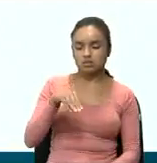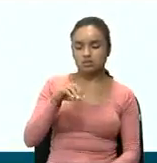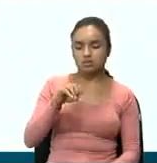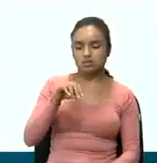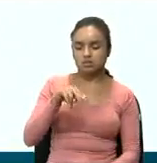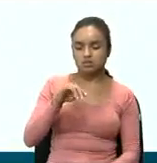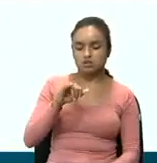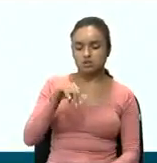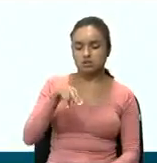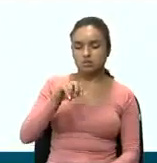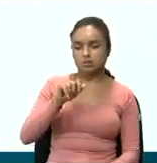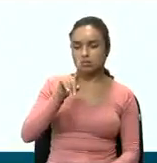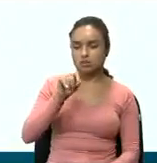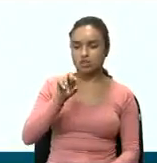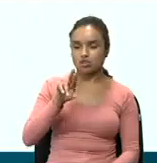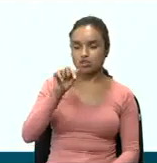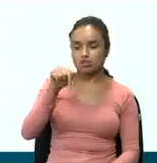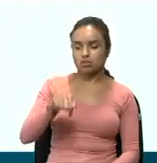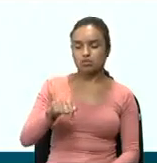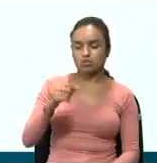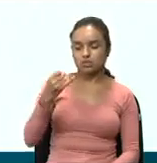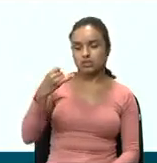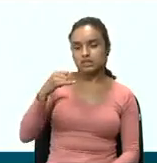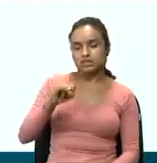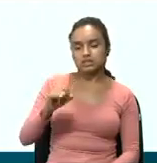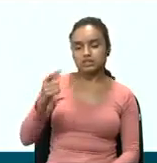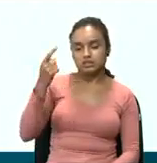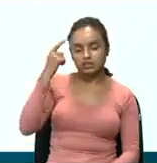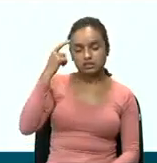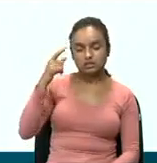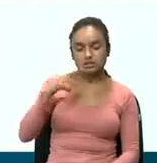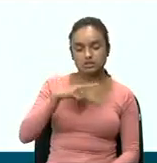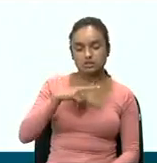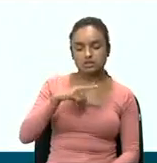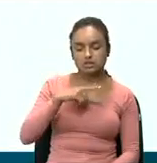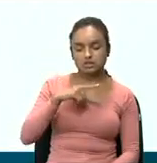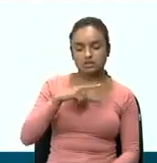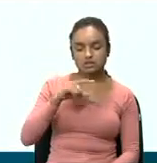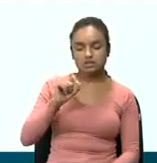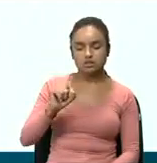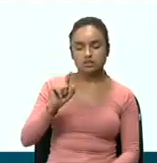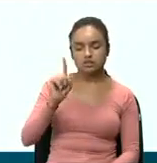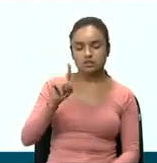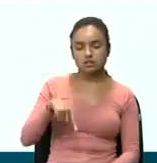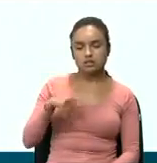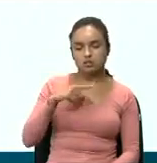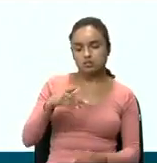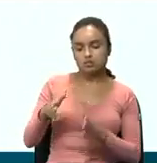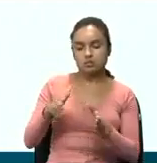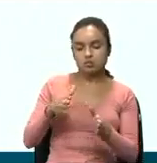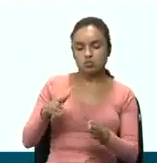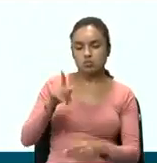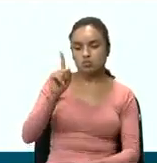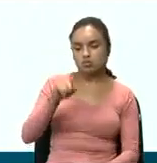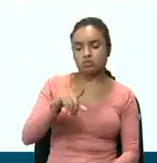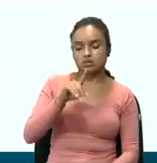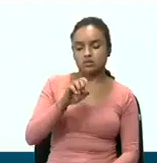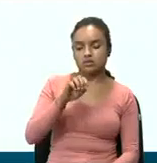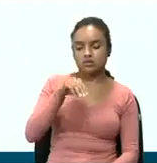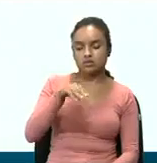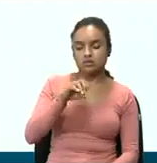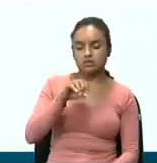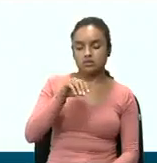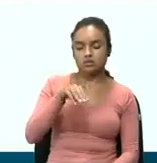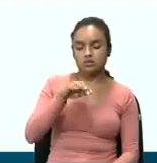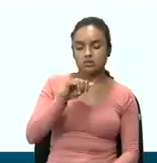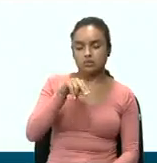Então, eu tenho meio. E, porventura, eu tenho na função, ela está no denominador.